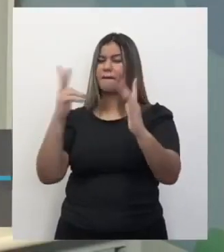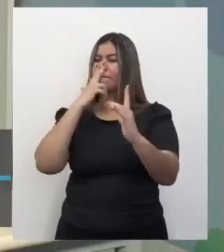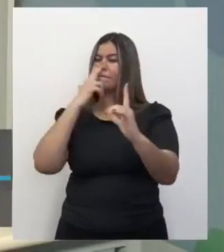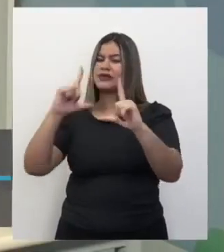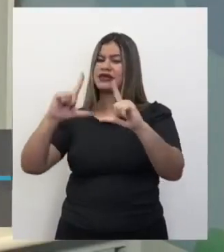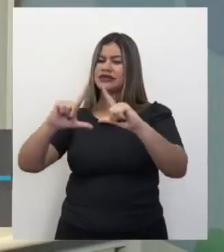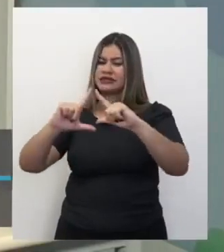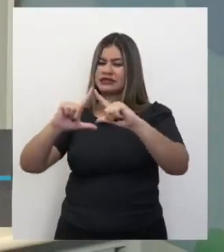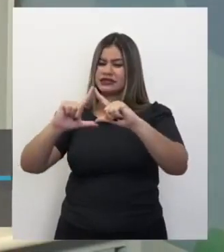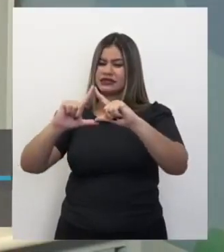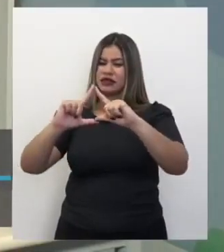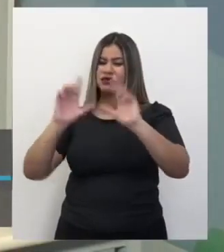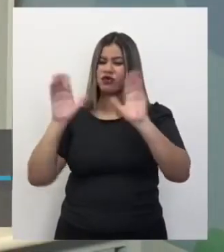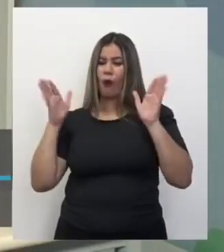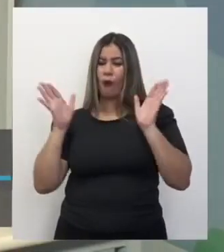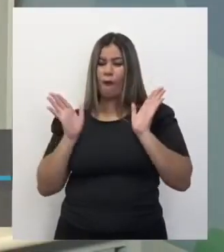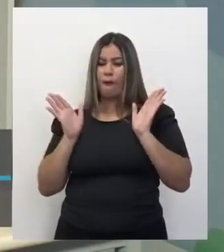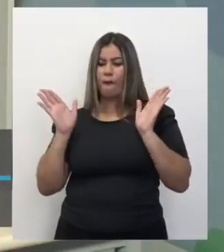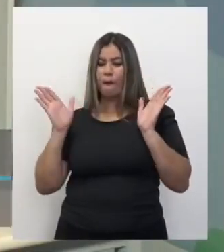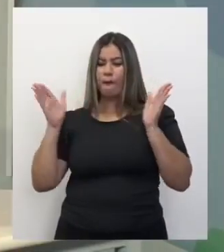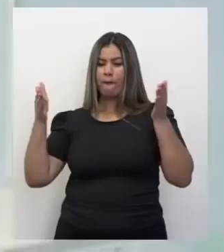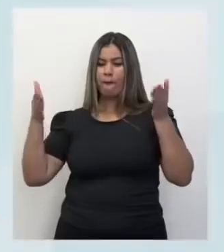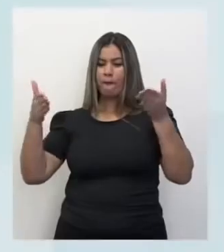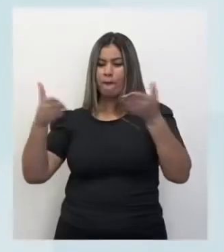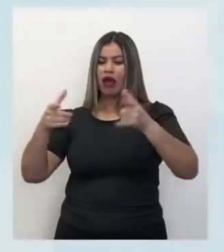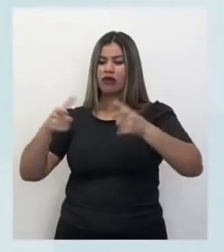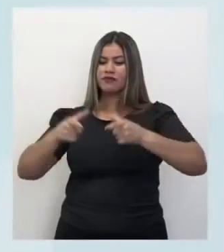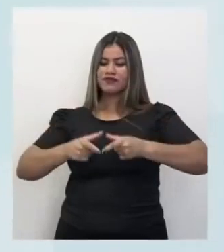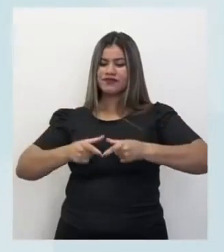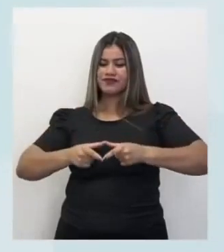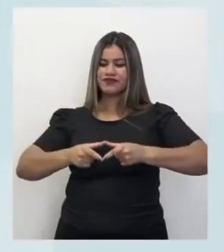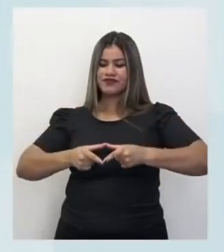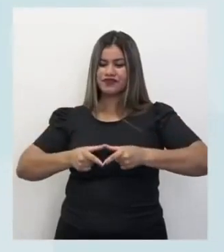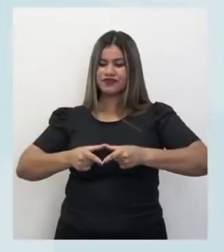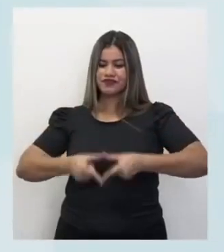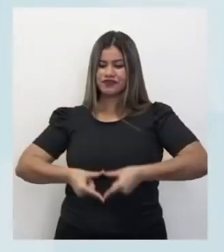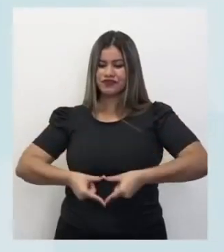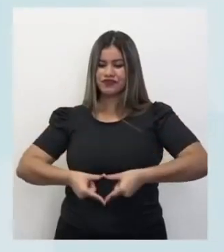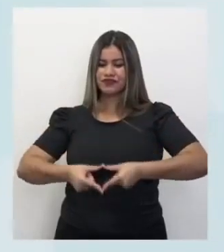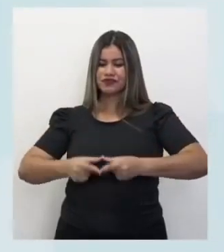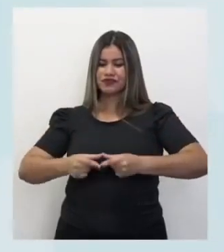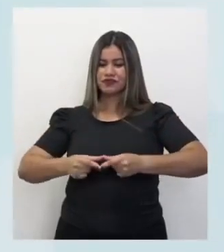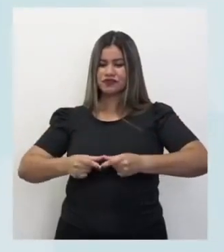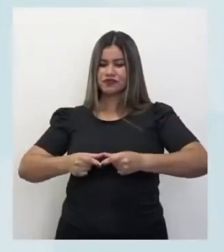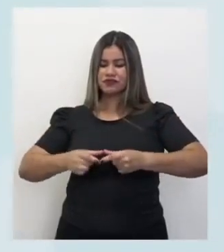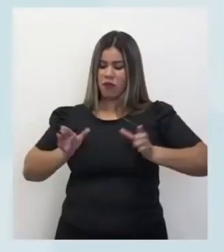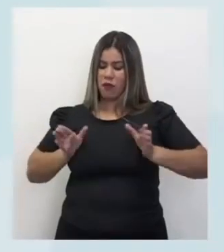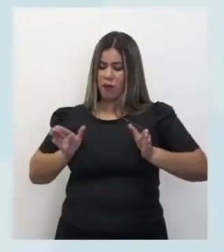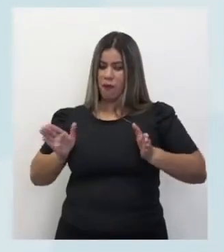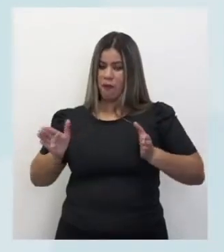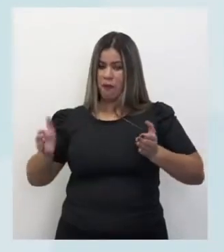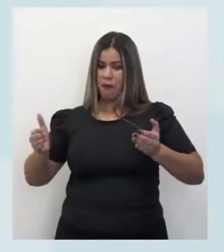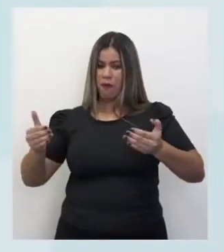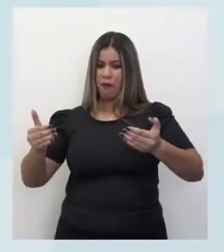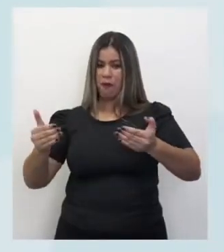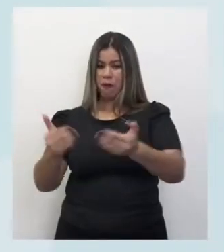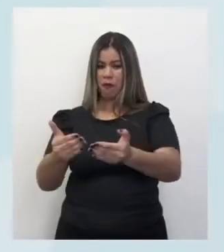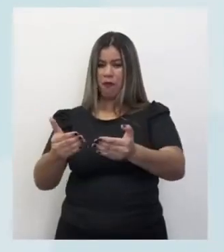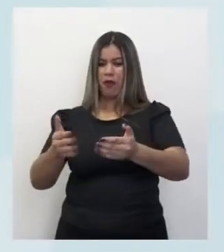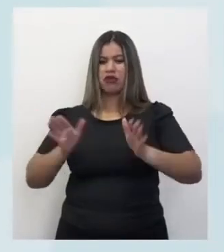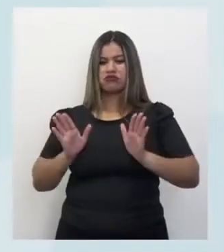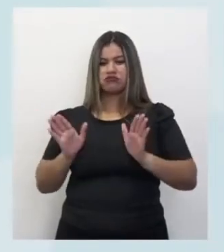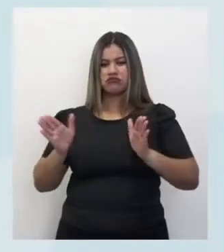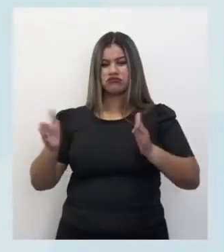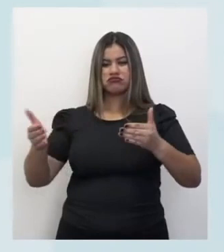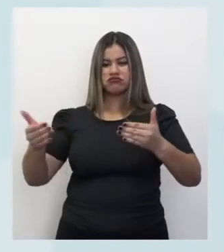ó, para o meio. Os 2 meninos ali da frente, eles direcionam uma linha para o menino que está lá no meio, lá ao fundo. Forma um triângulo.